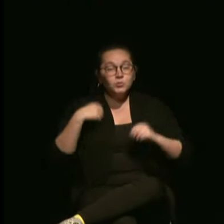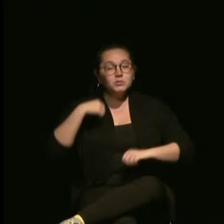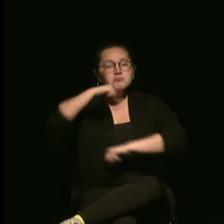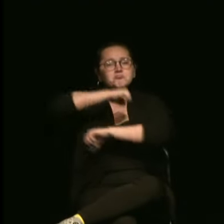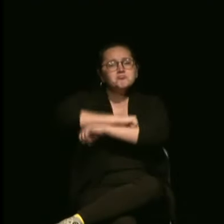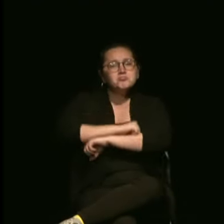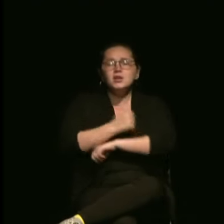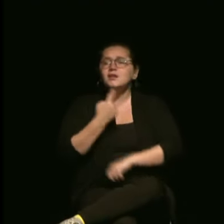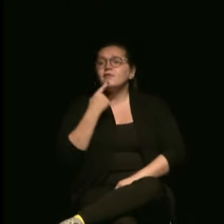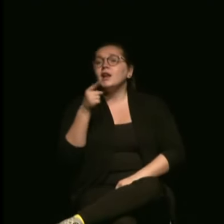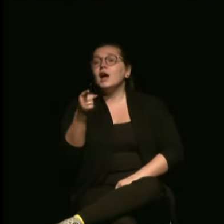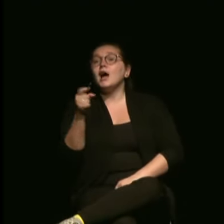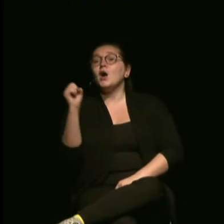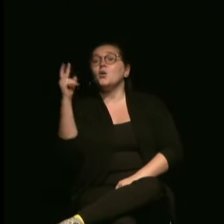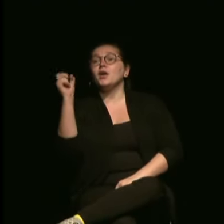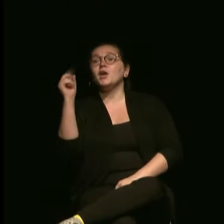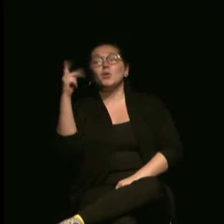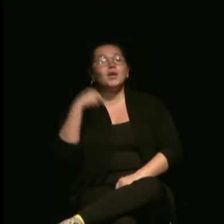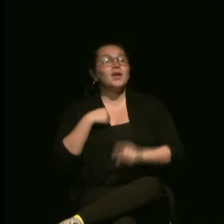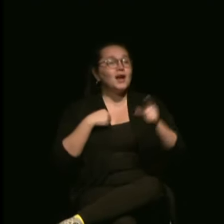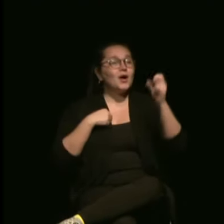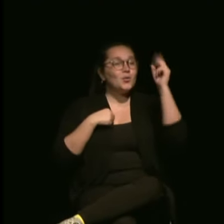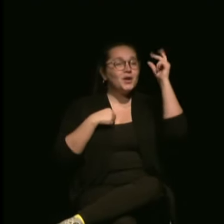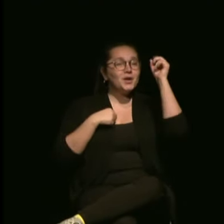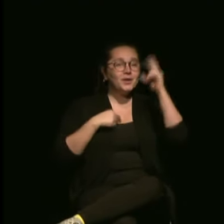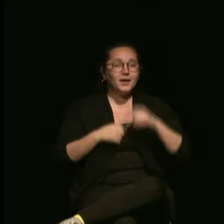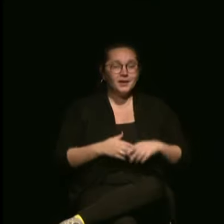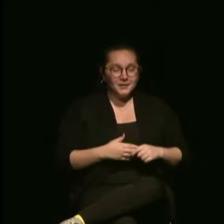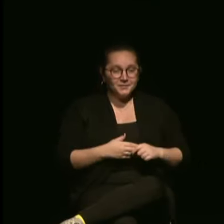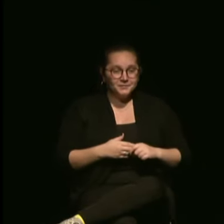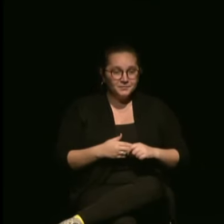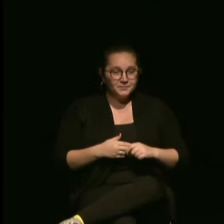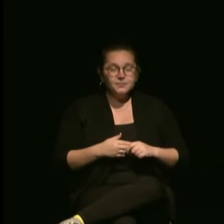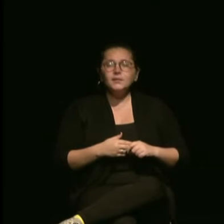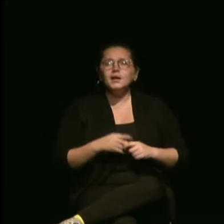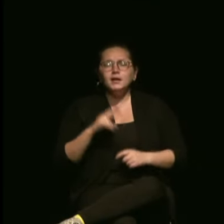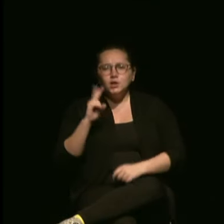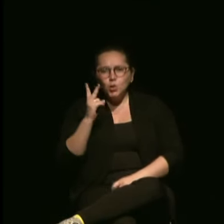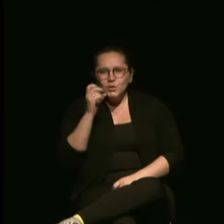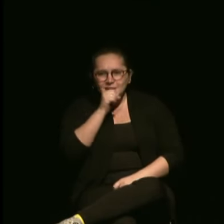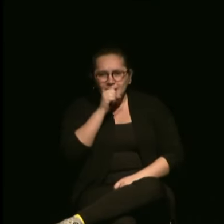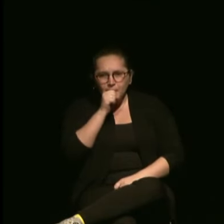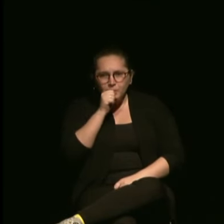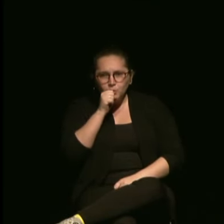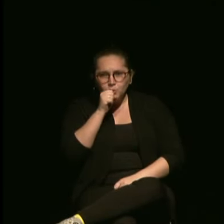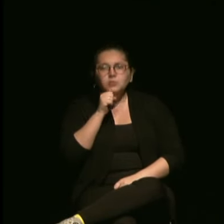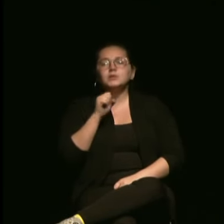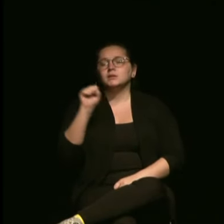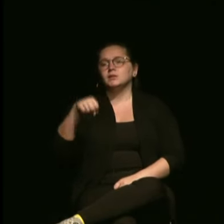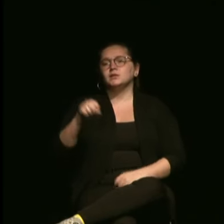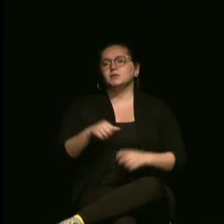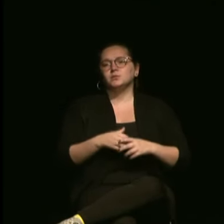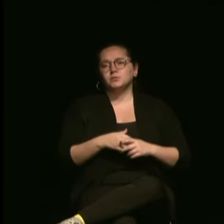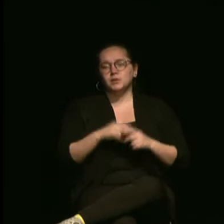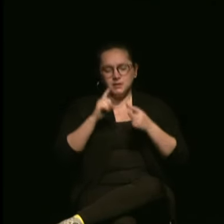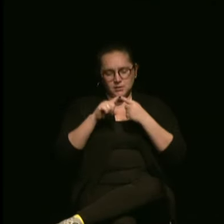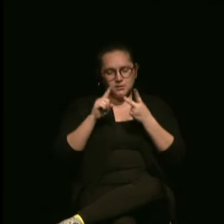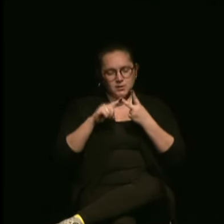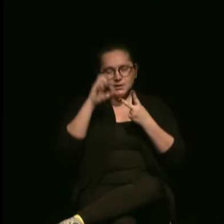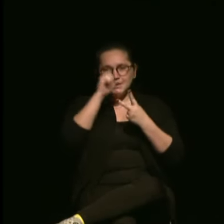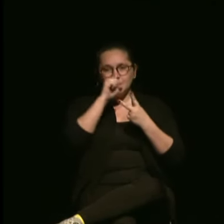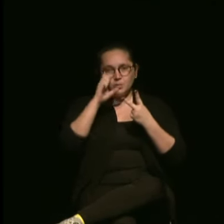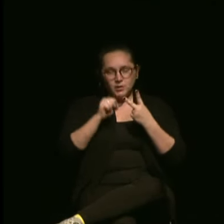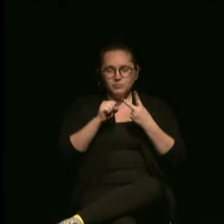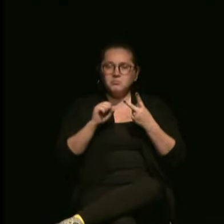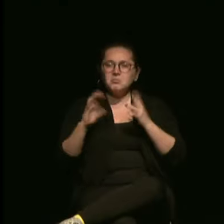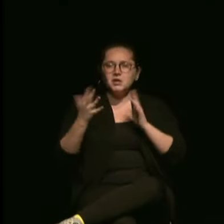ah, ok. Não, dois sábados por semana, dois sábados por mês. Dois sábados por mês, me desculpe. A que hora? Ah,